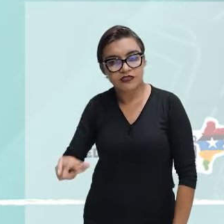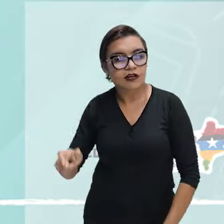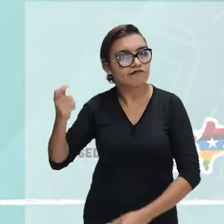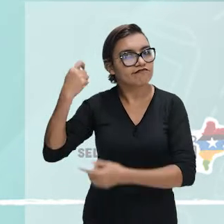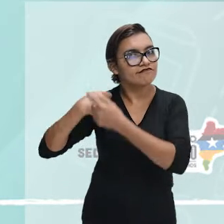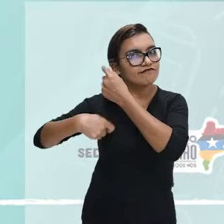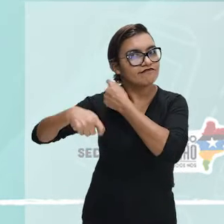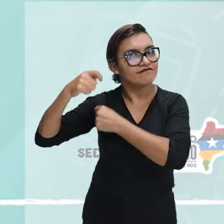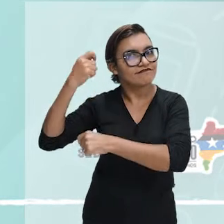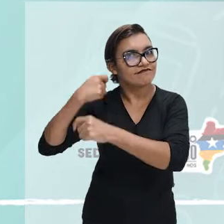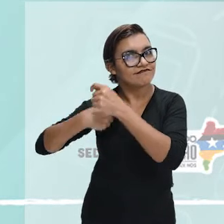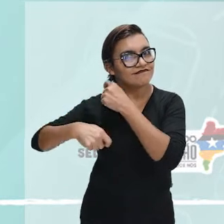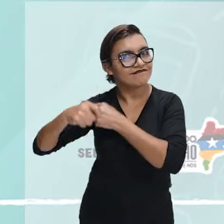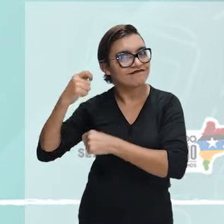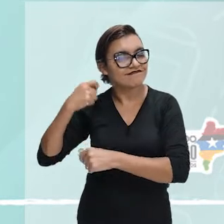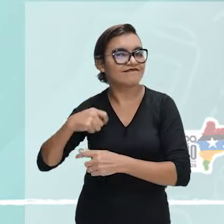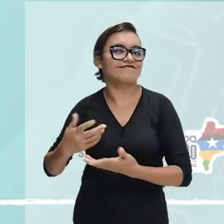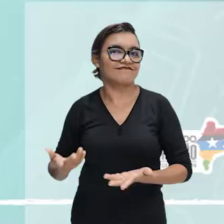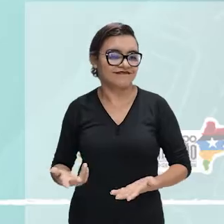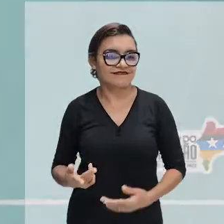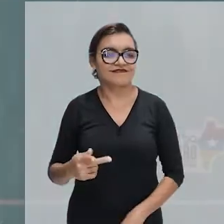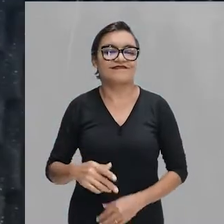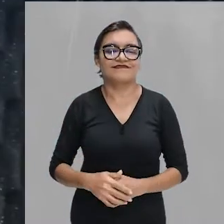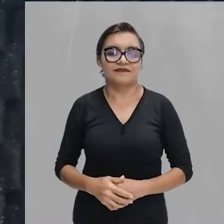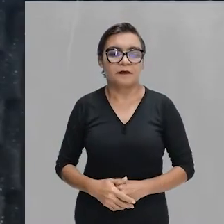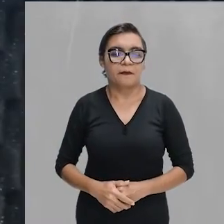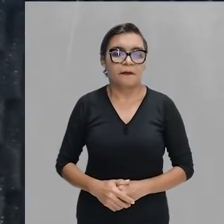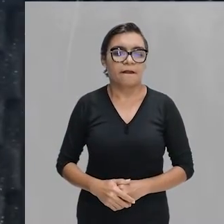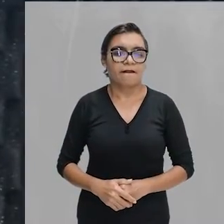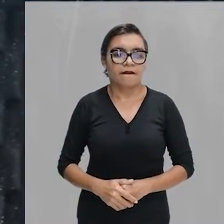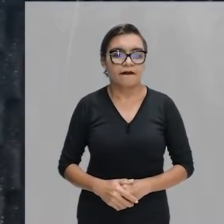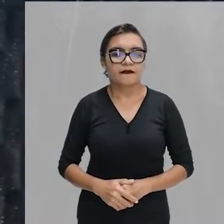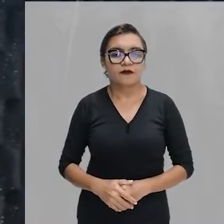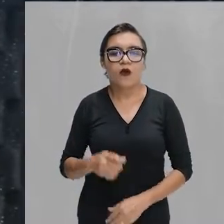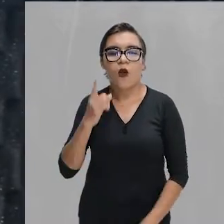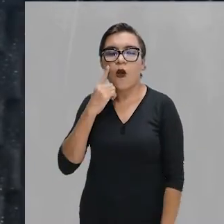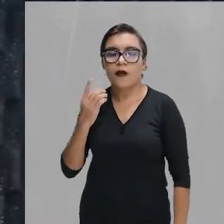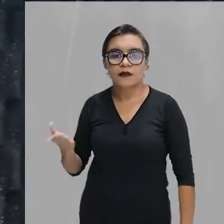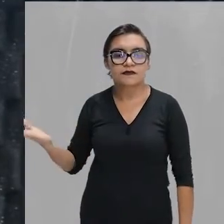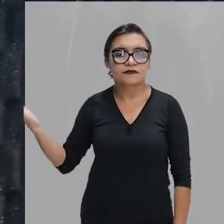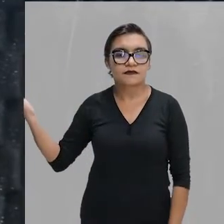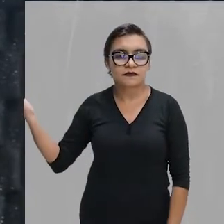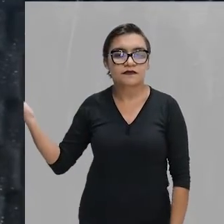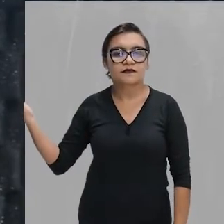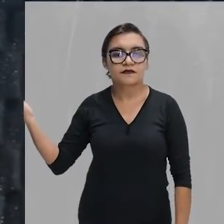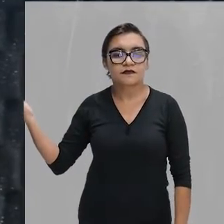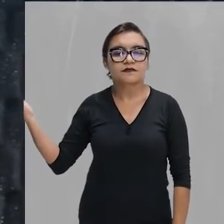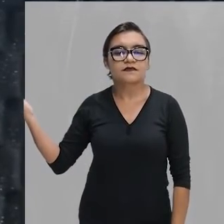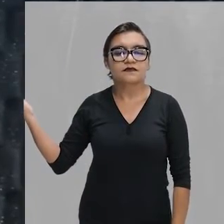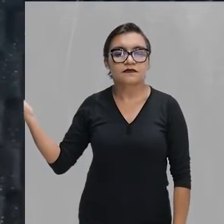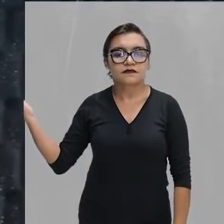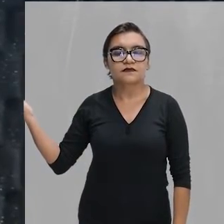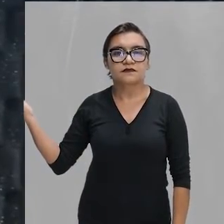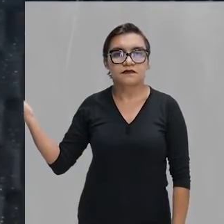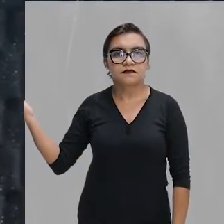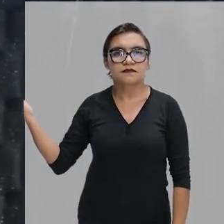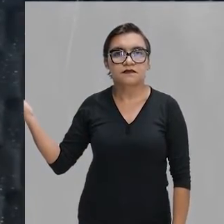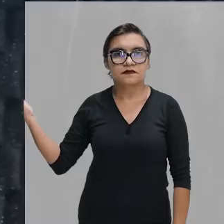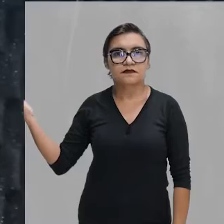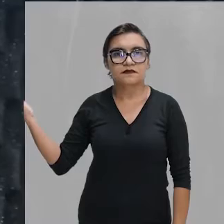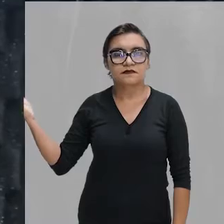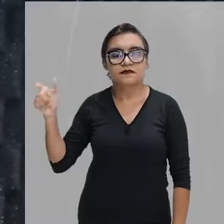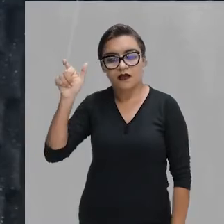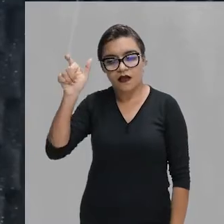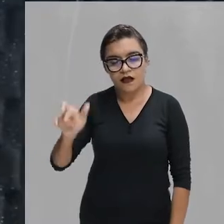É uma palavra feia para pentear, né? Mas é assim que pronuncia. Maria está peinando-se ou Maria se